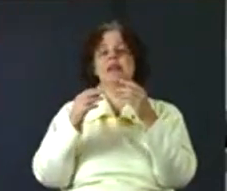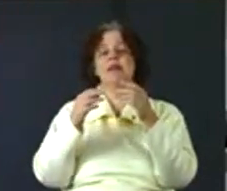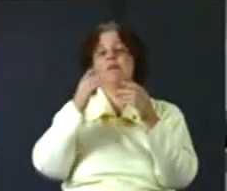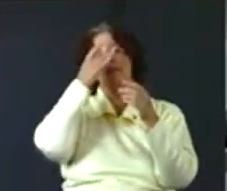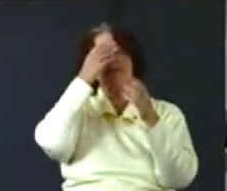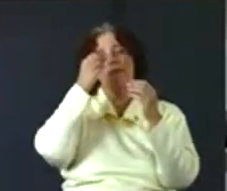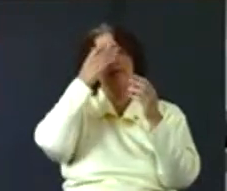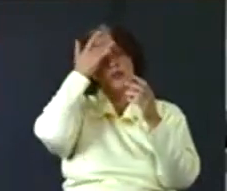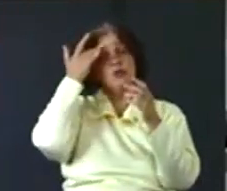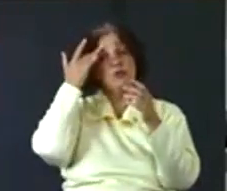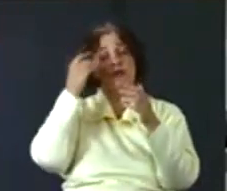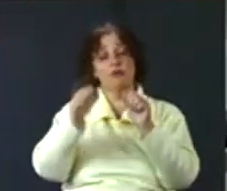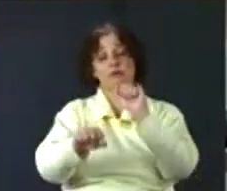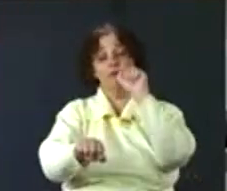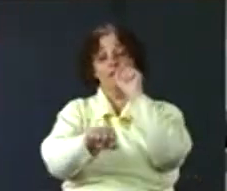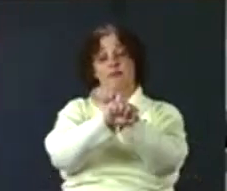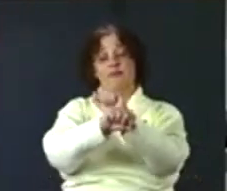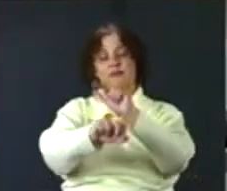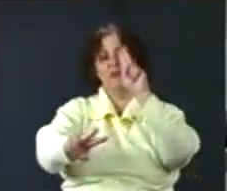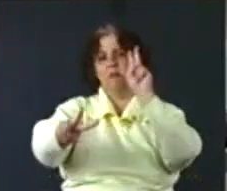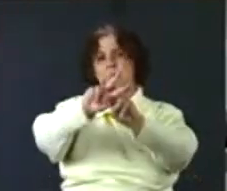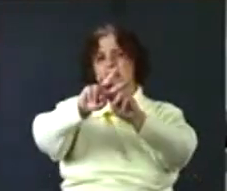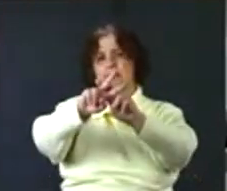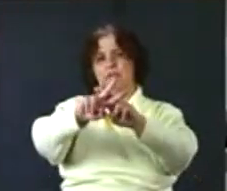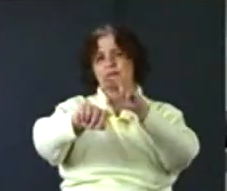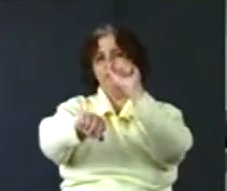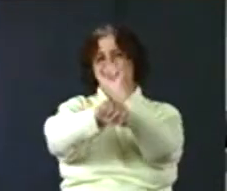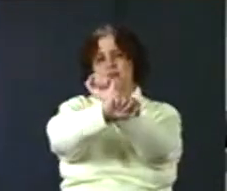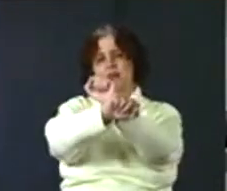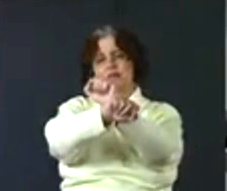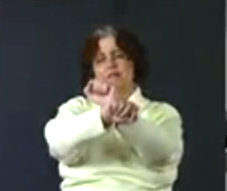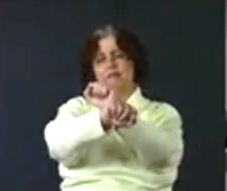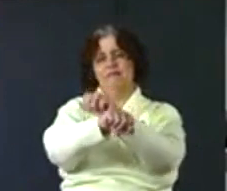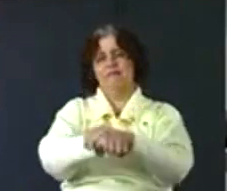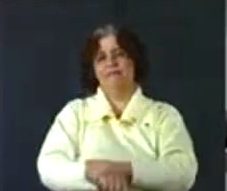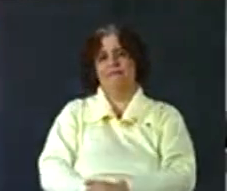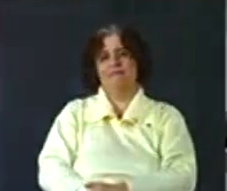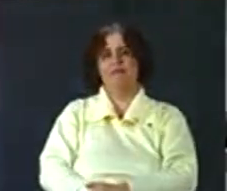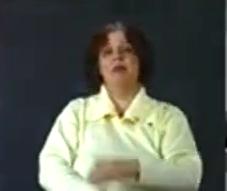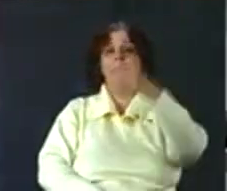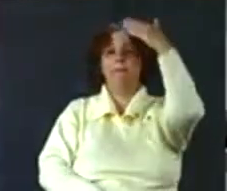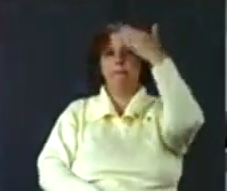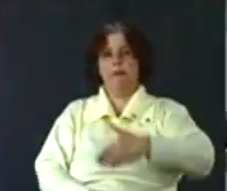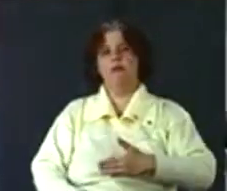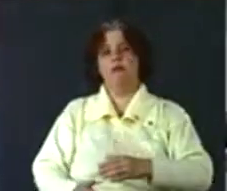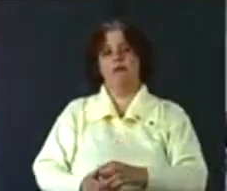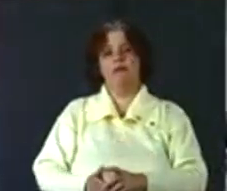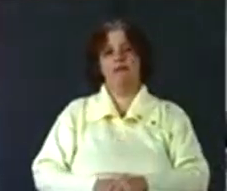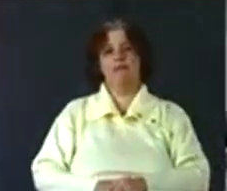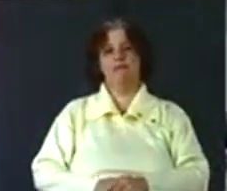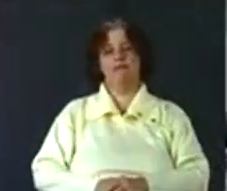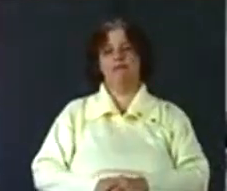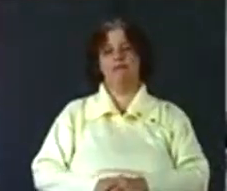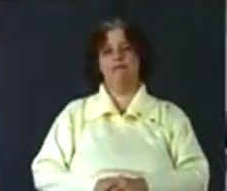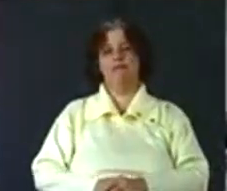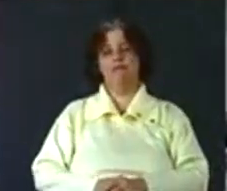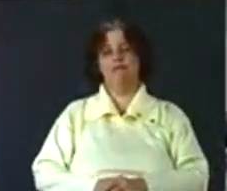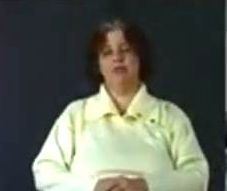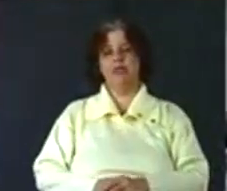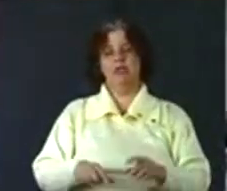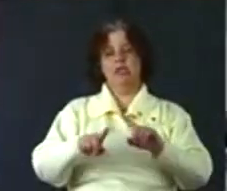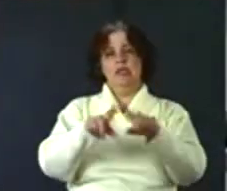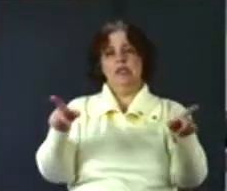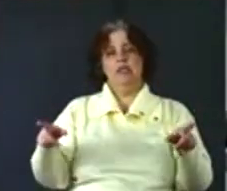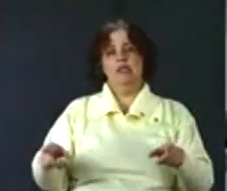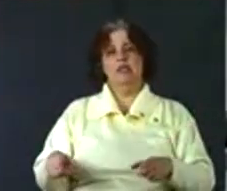dor, por aflição, serão postos à prova. E essa ideia de ser levado à prisão, em muitos casos,